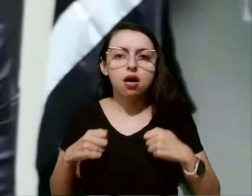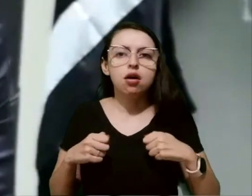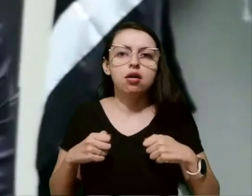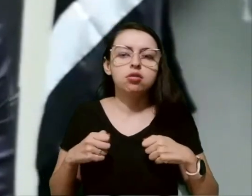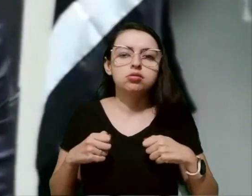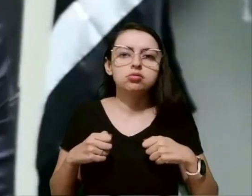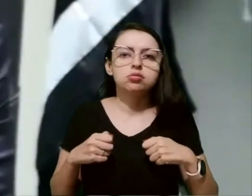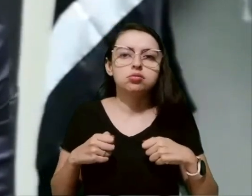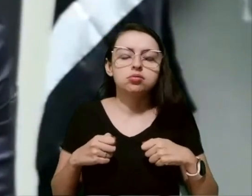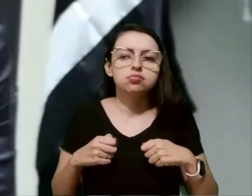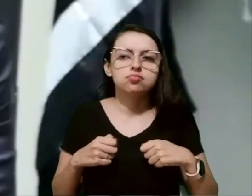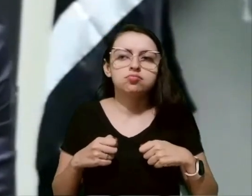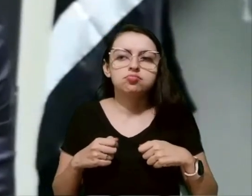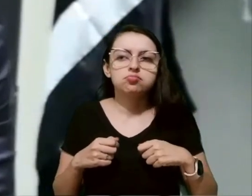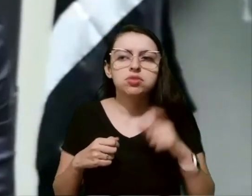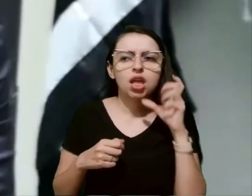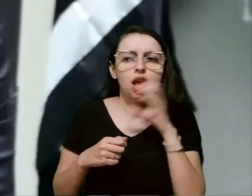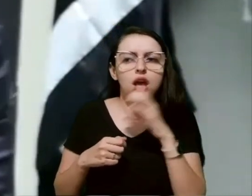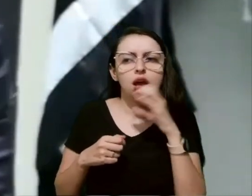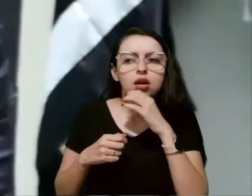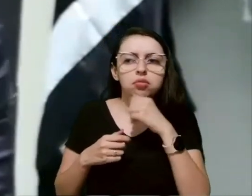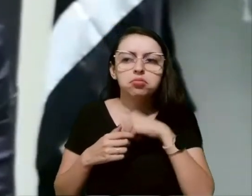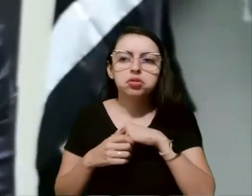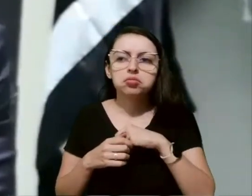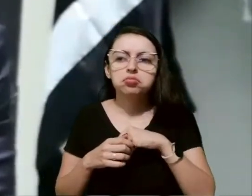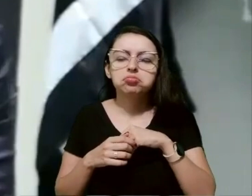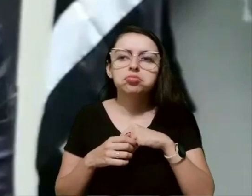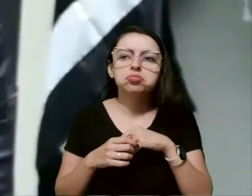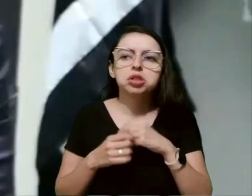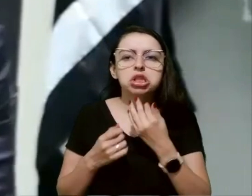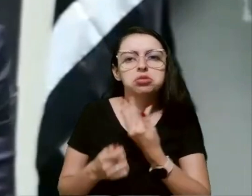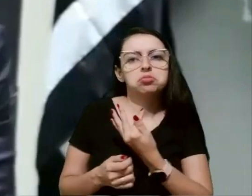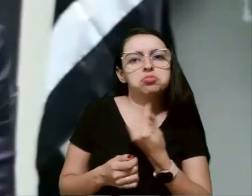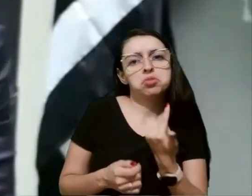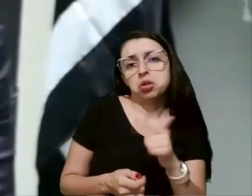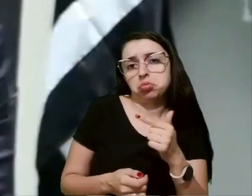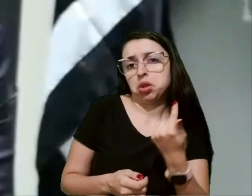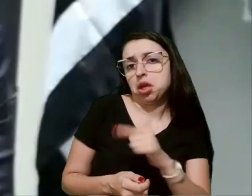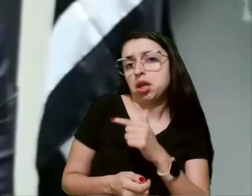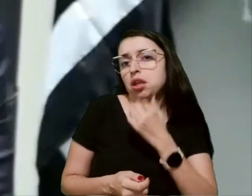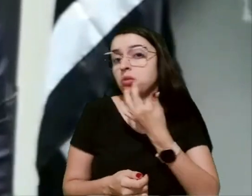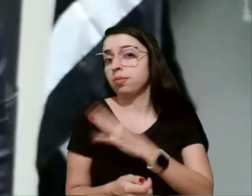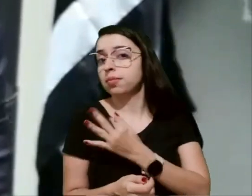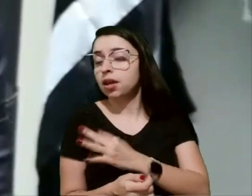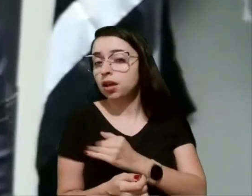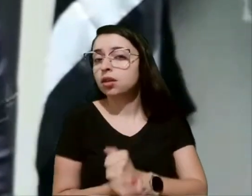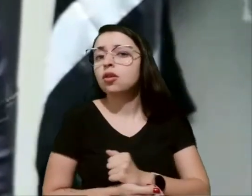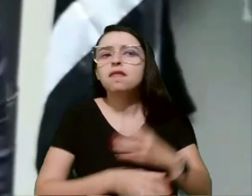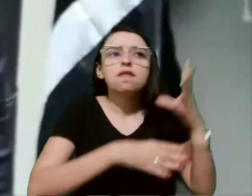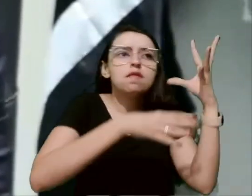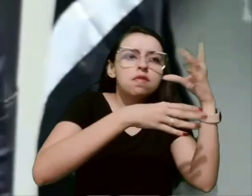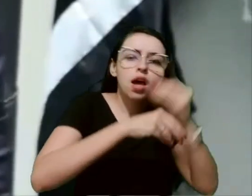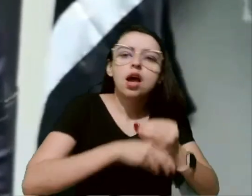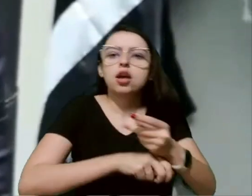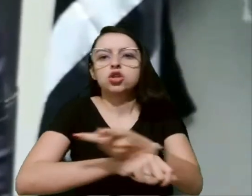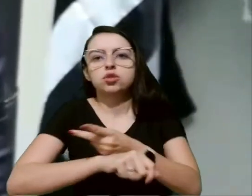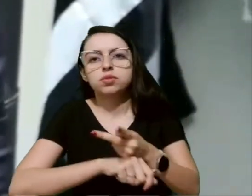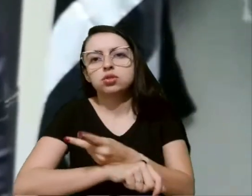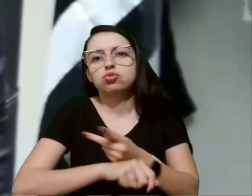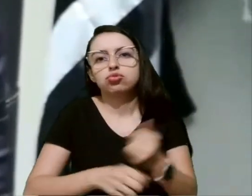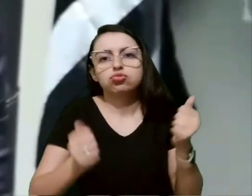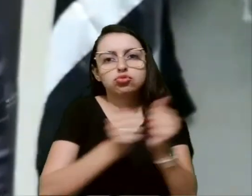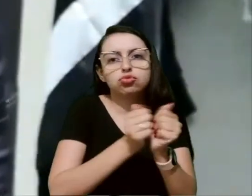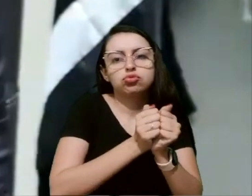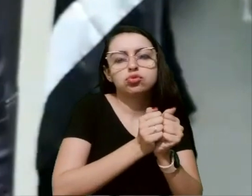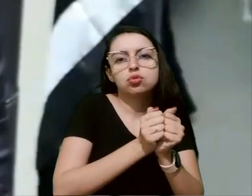sem titubear e sem medo, afirmar que a esmagadora maioria das pesquisas feita em parceria com o Poder Judiciário. Então,